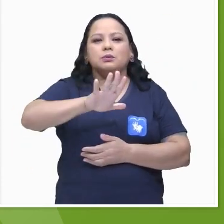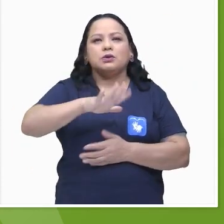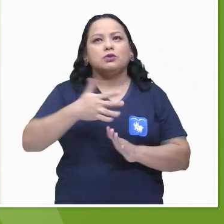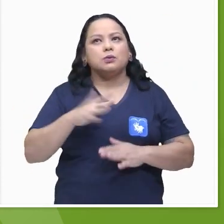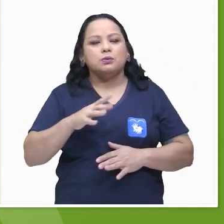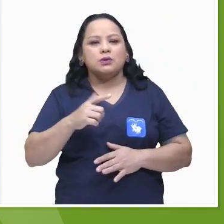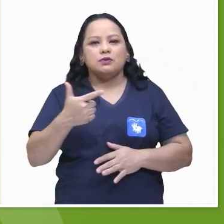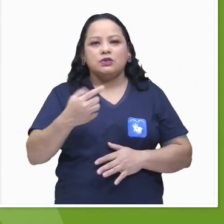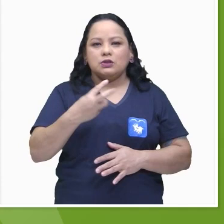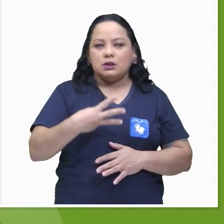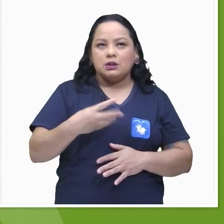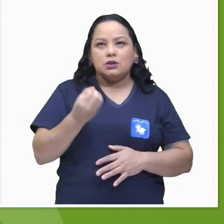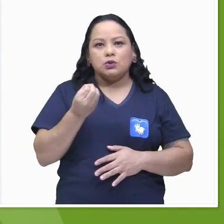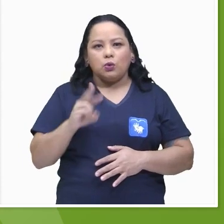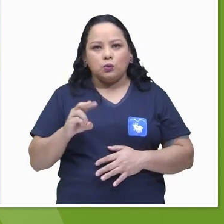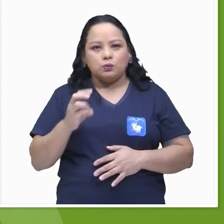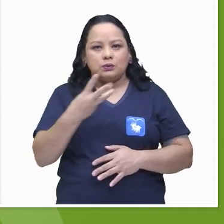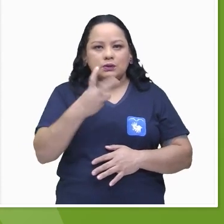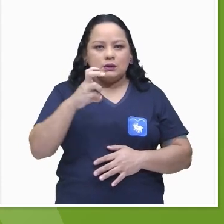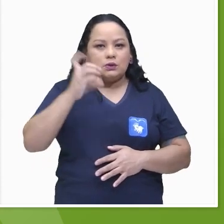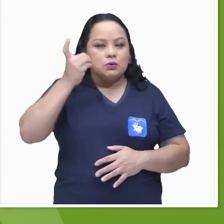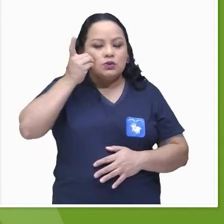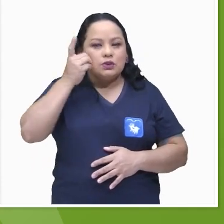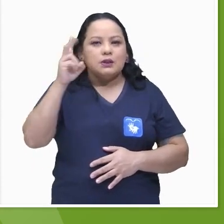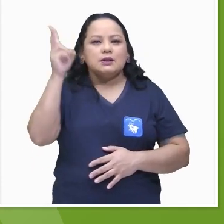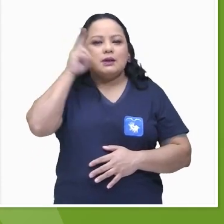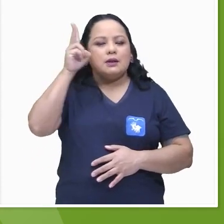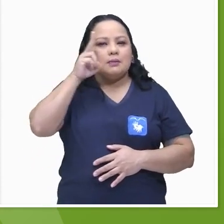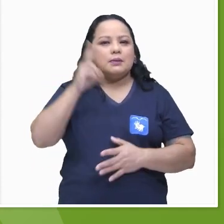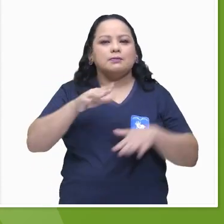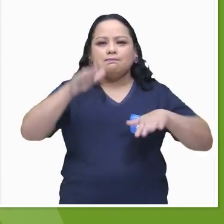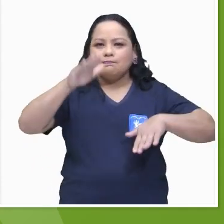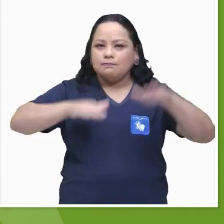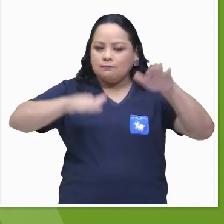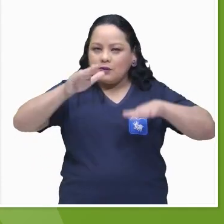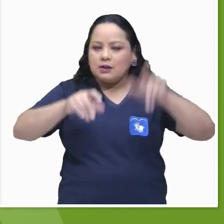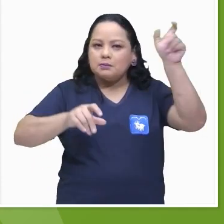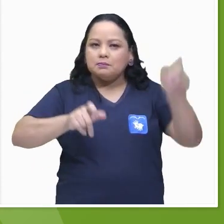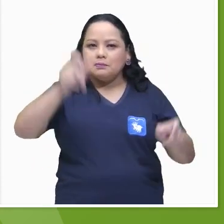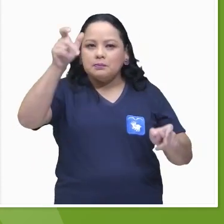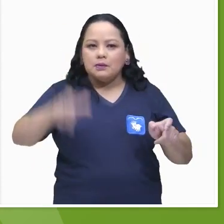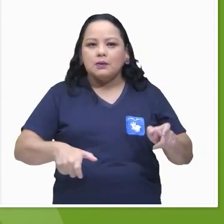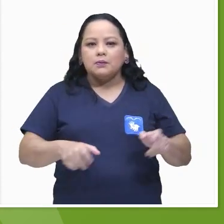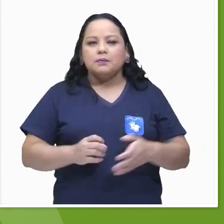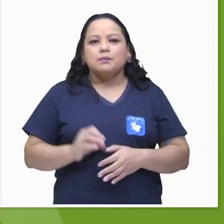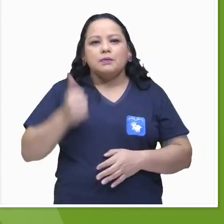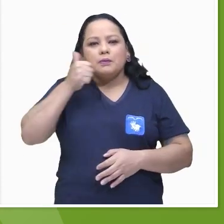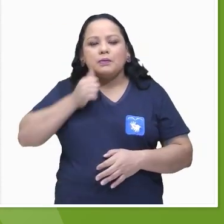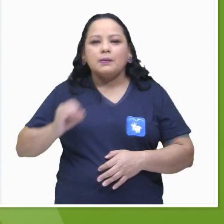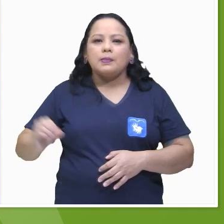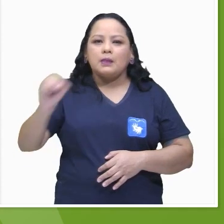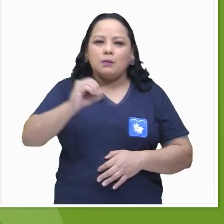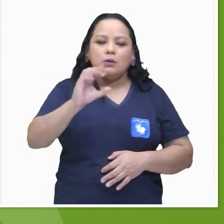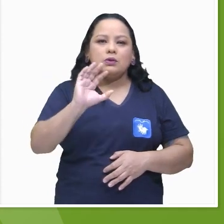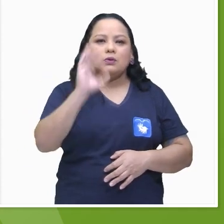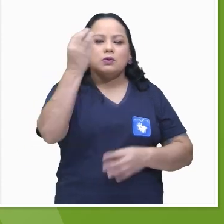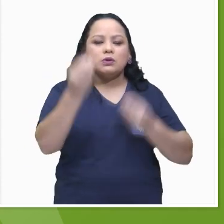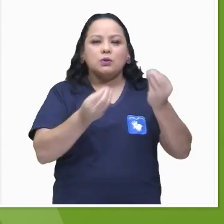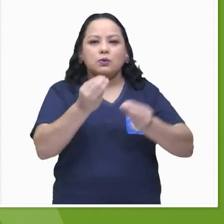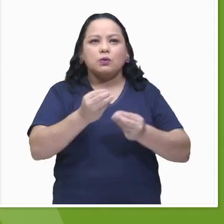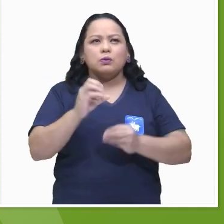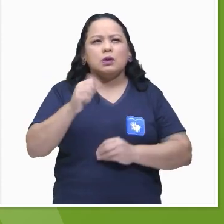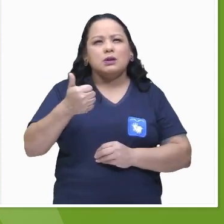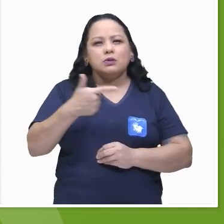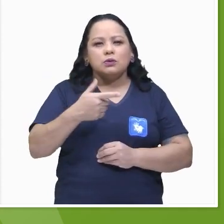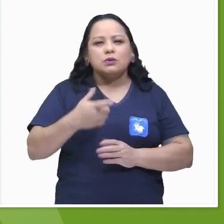de 23 a 35 dias, tá? Lembrando, varia de cada pessoa. A ovulação geralmente ocorre de 12 a 16